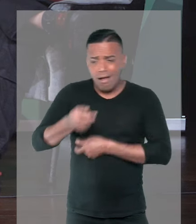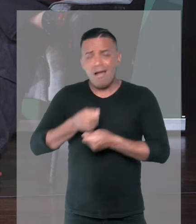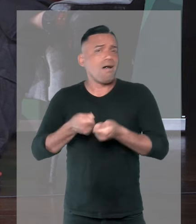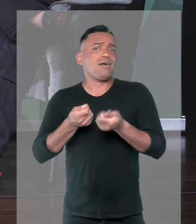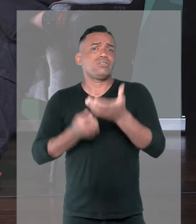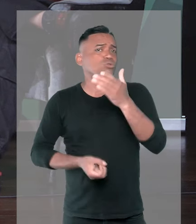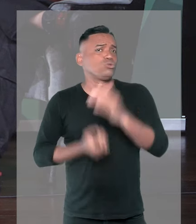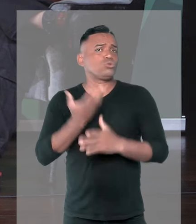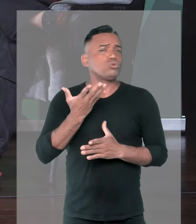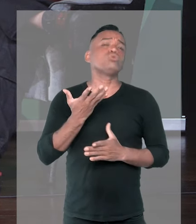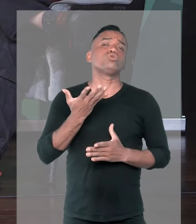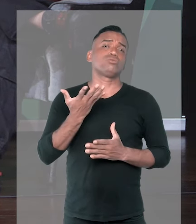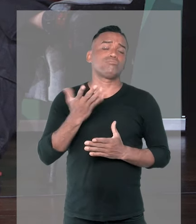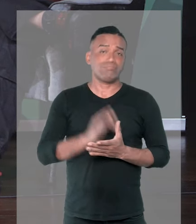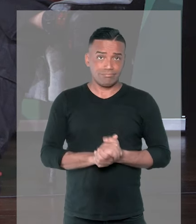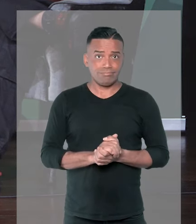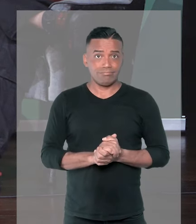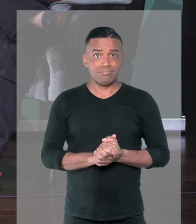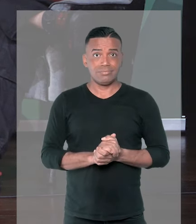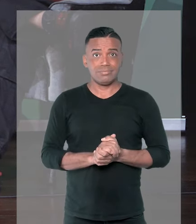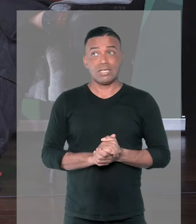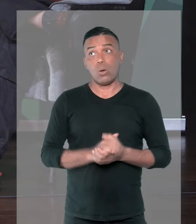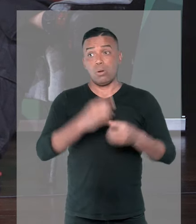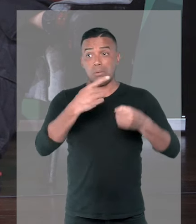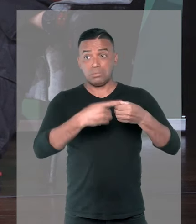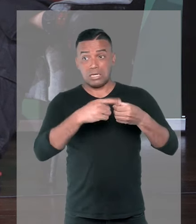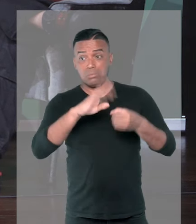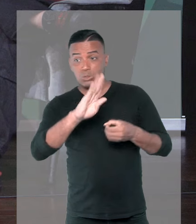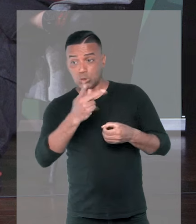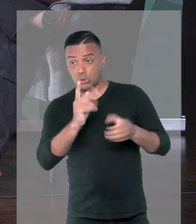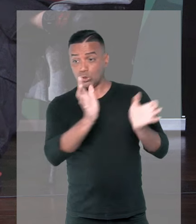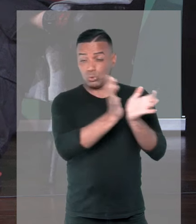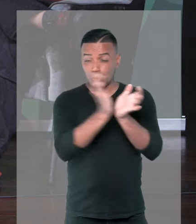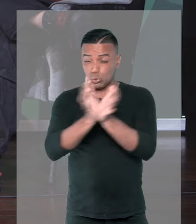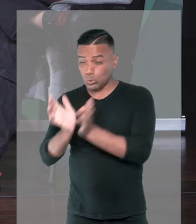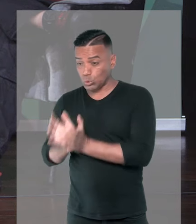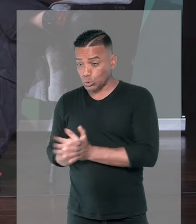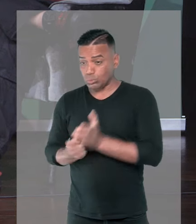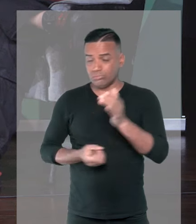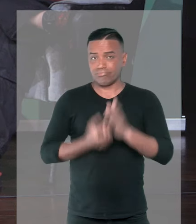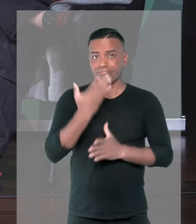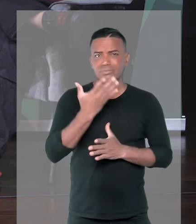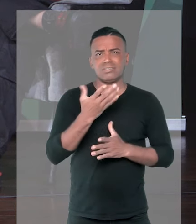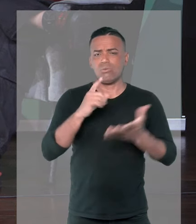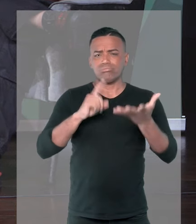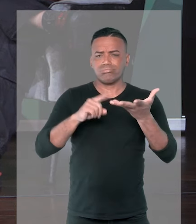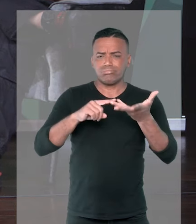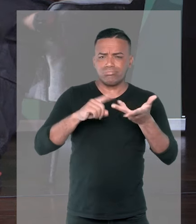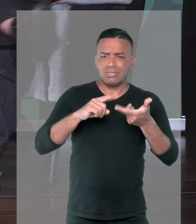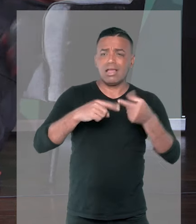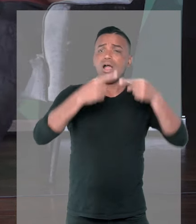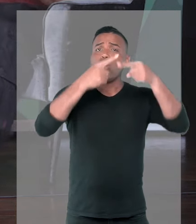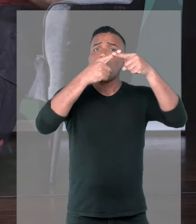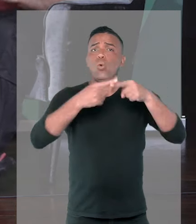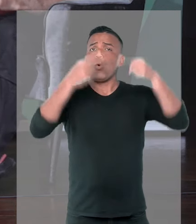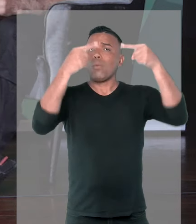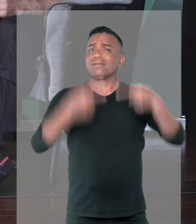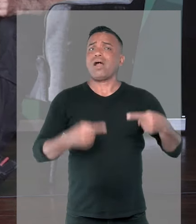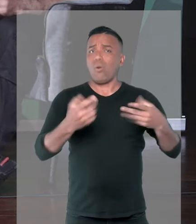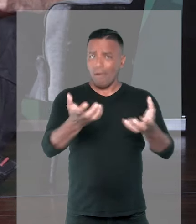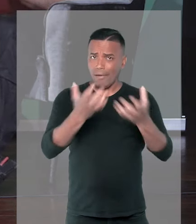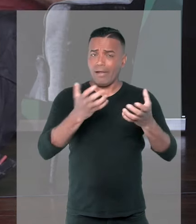mercados que esse cenário com essas personas habilita e a partir daí Quais são os fatores competitivos que a gente quer ter por